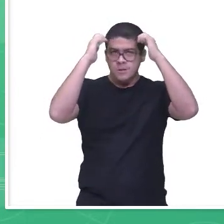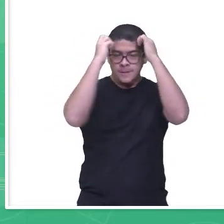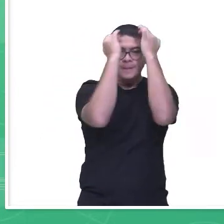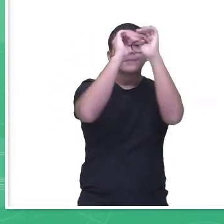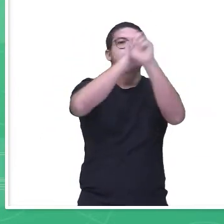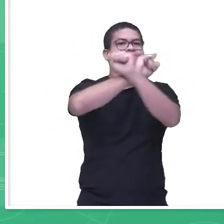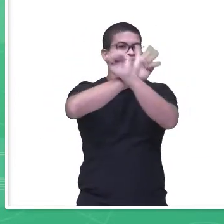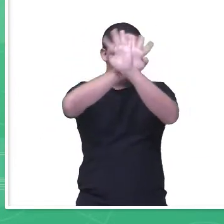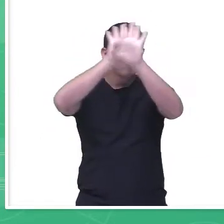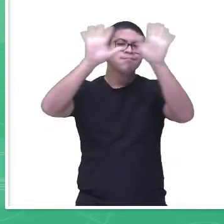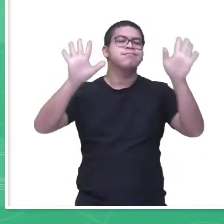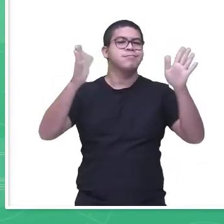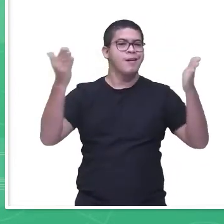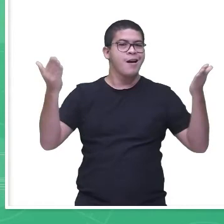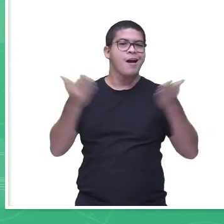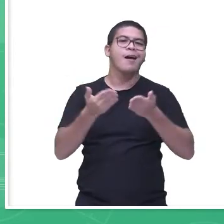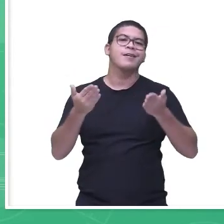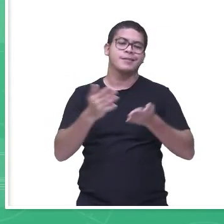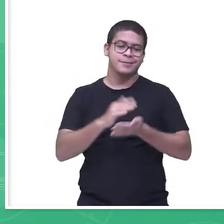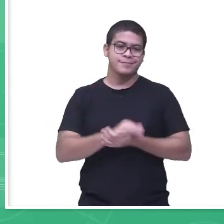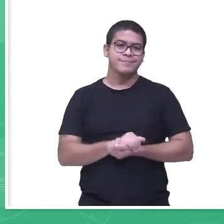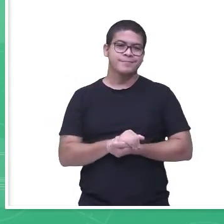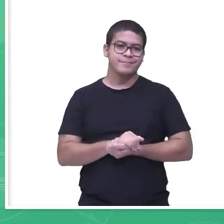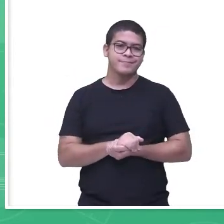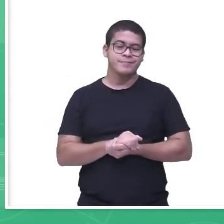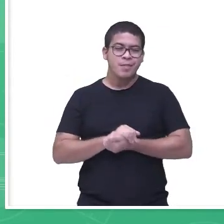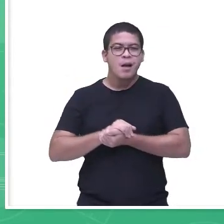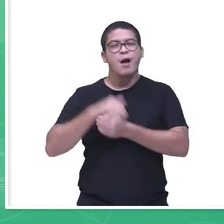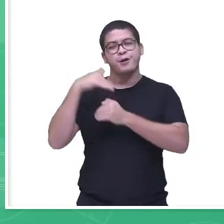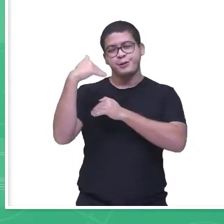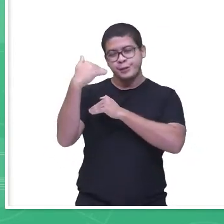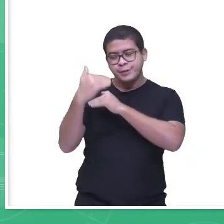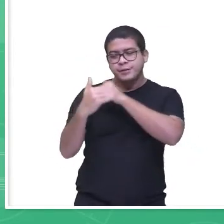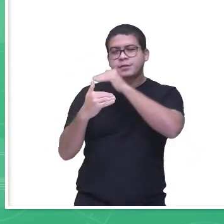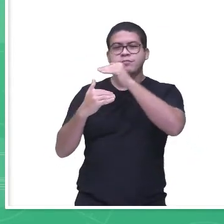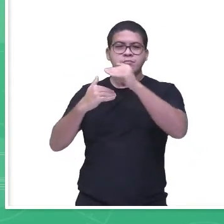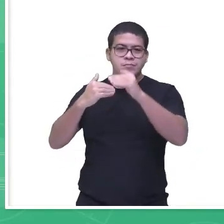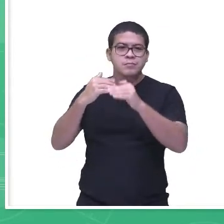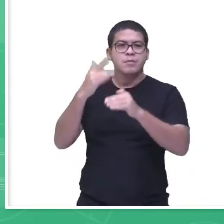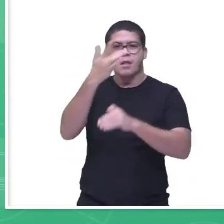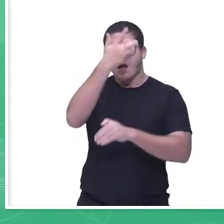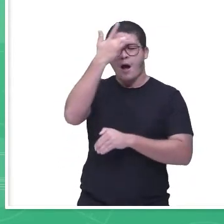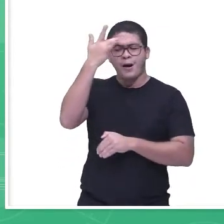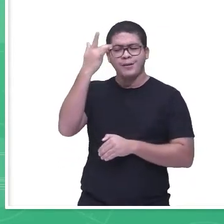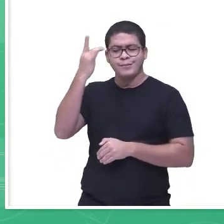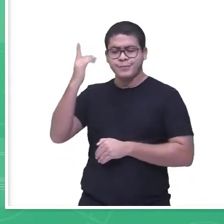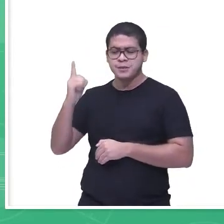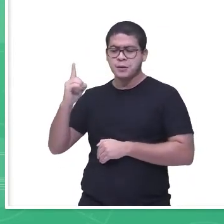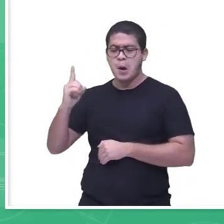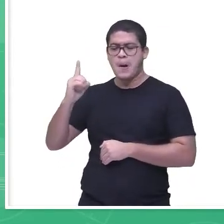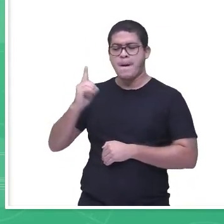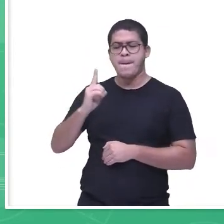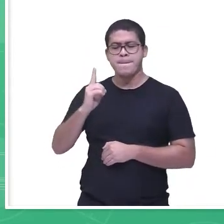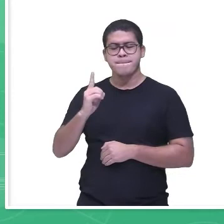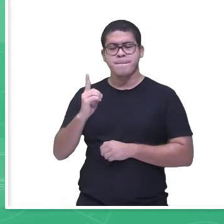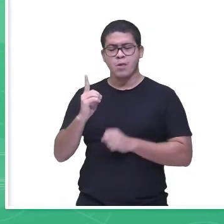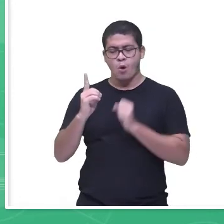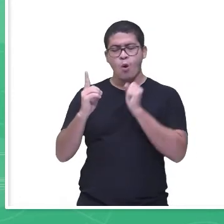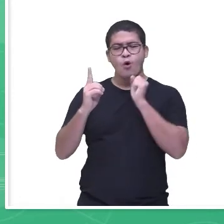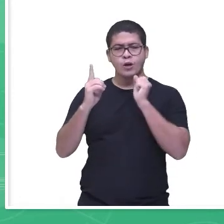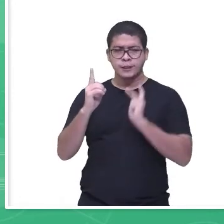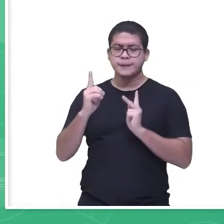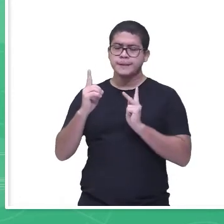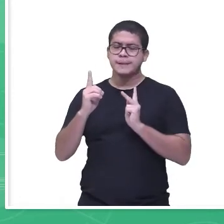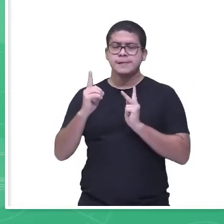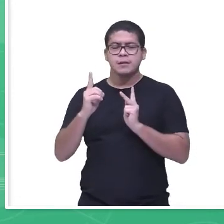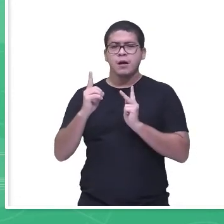entender melhor tudo isso daí. E aí a pessoa muitas vezes chegava à conclusão, chegava à resposta,